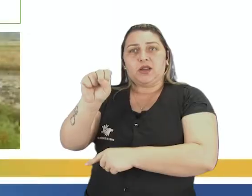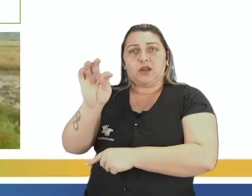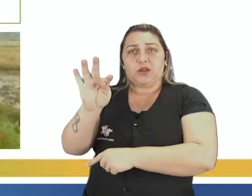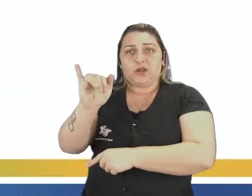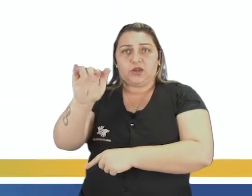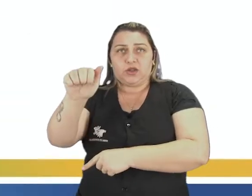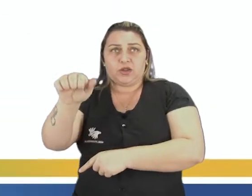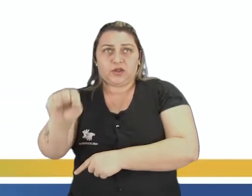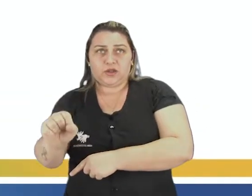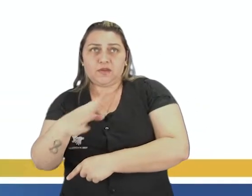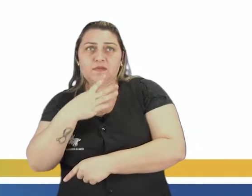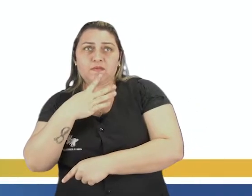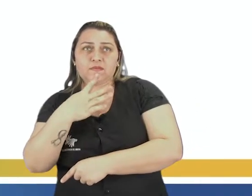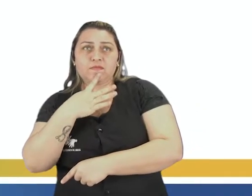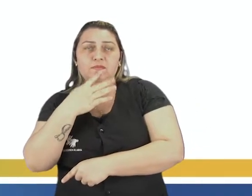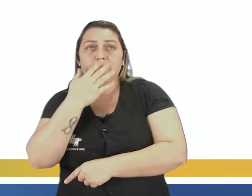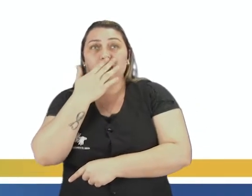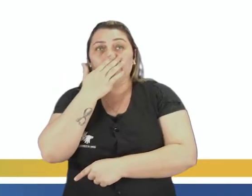dinastias?